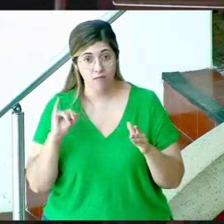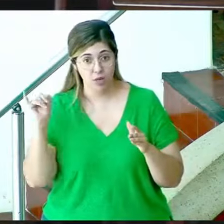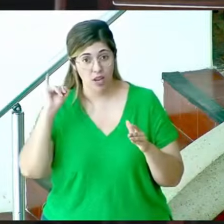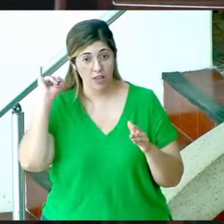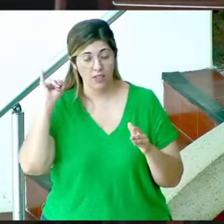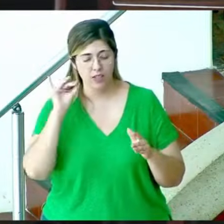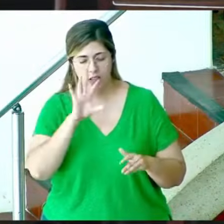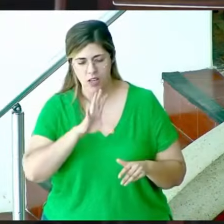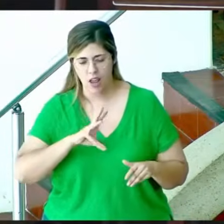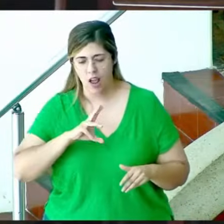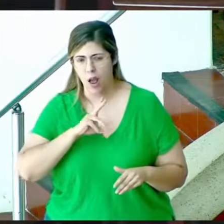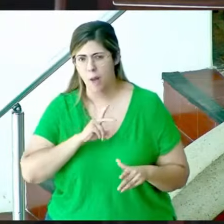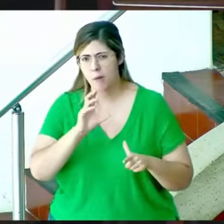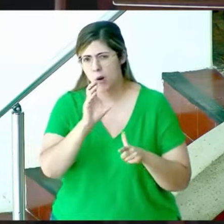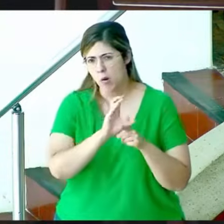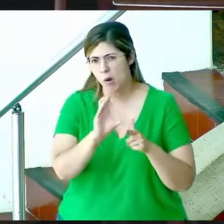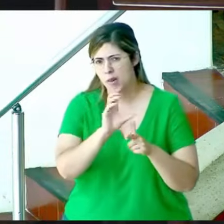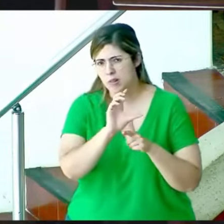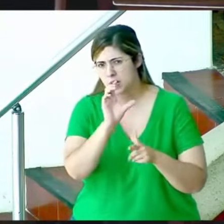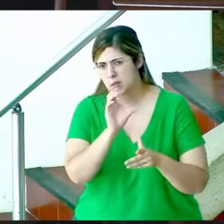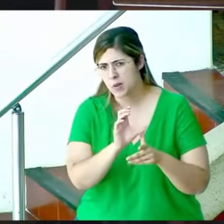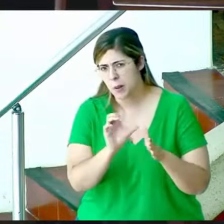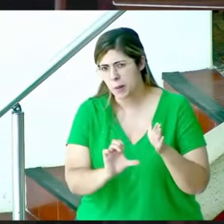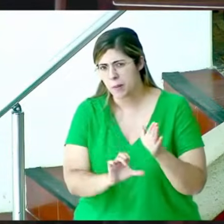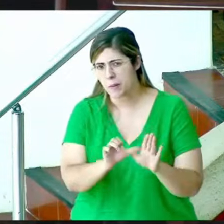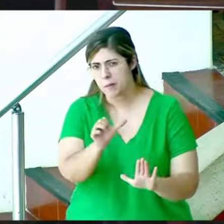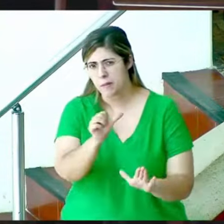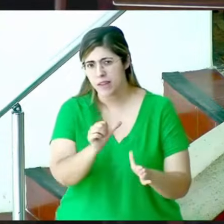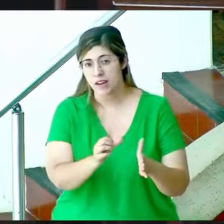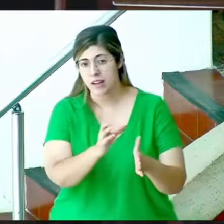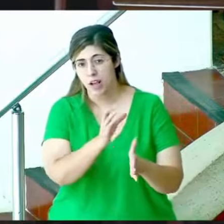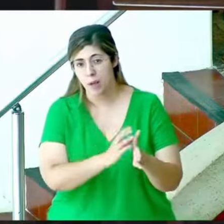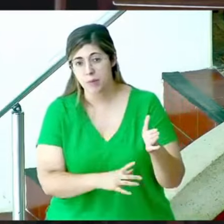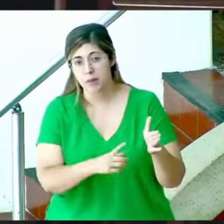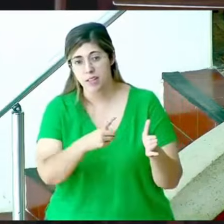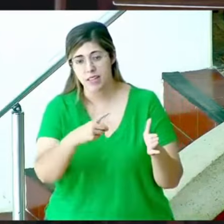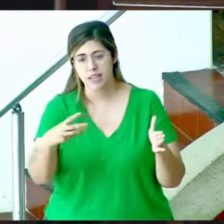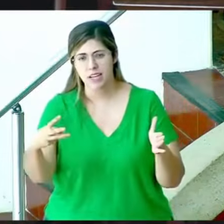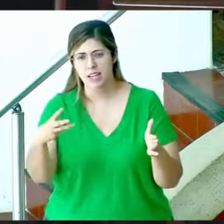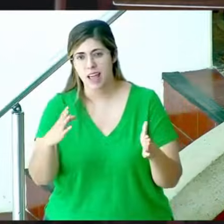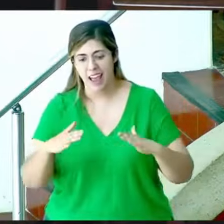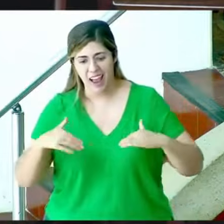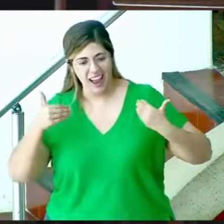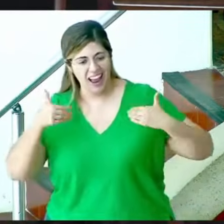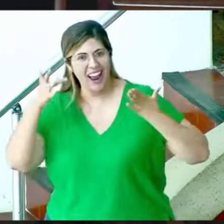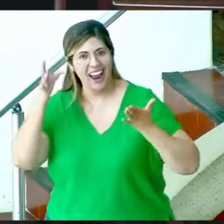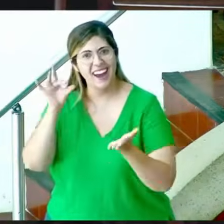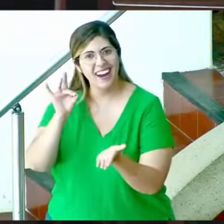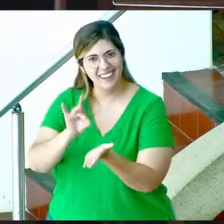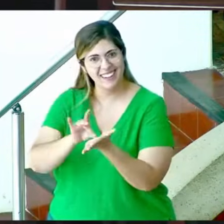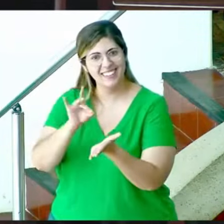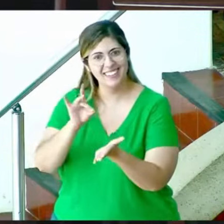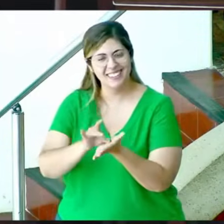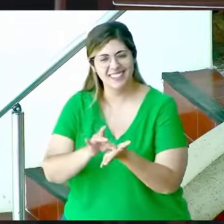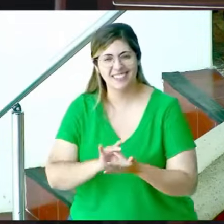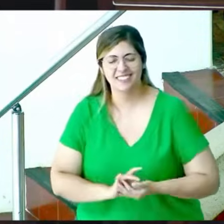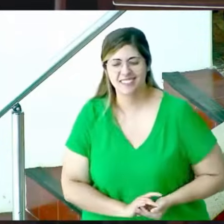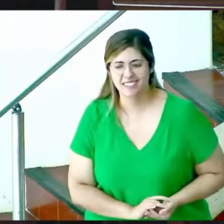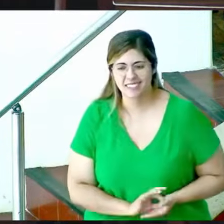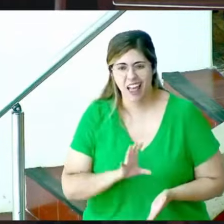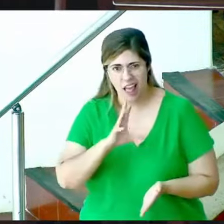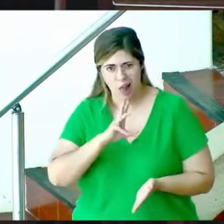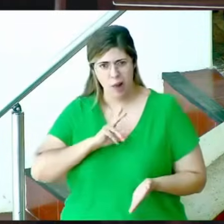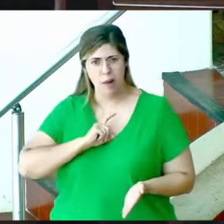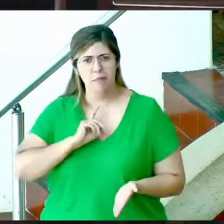de 1 Coríntios 13 se alegra na verdade. Amor que é amor, tem